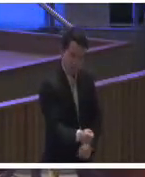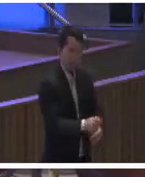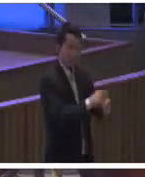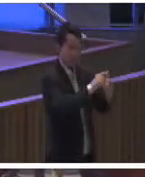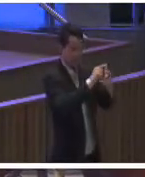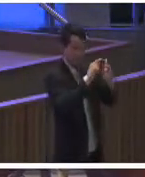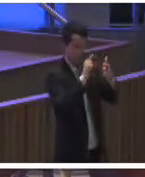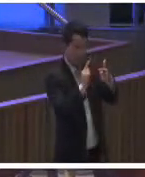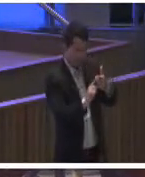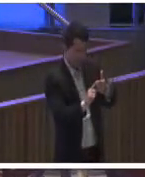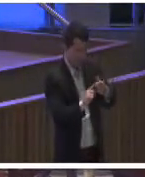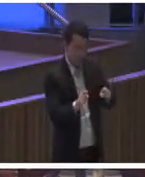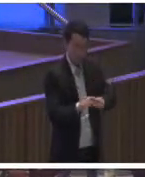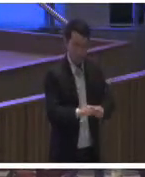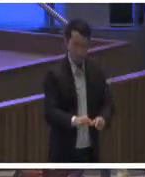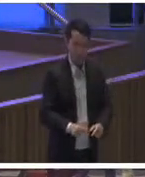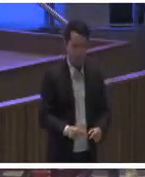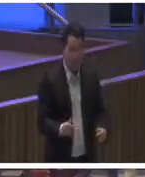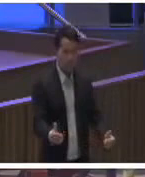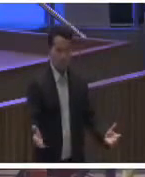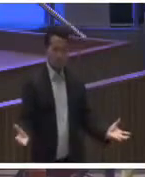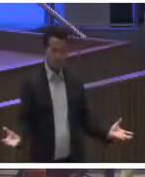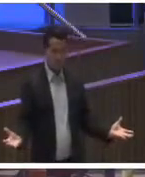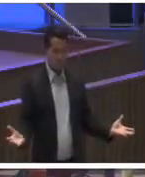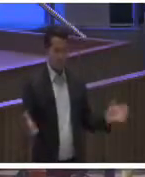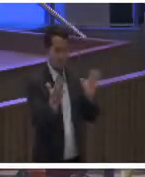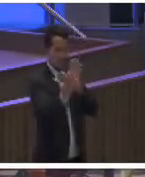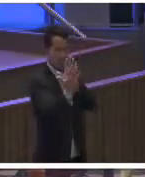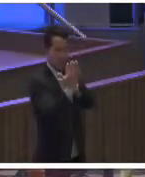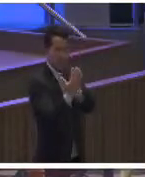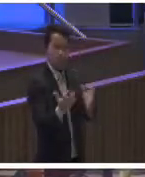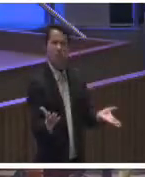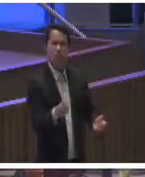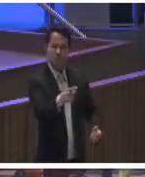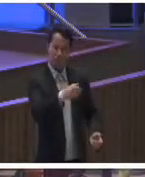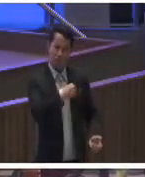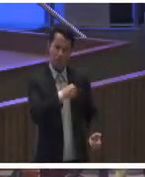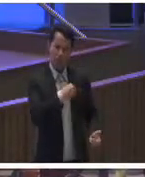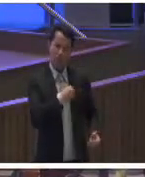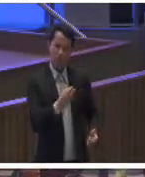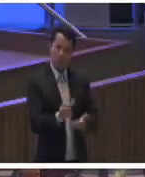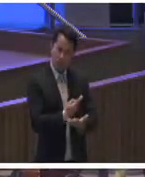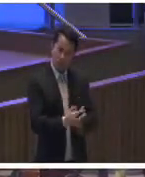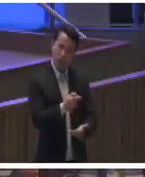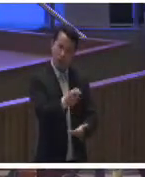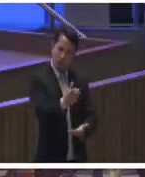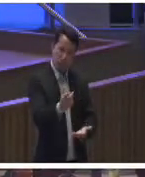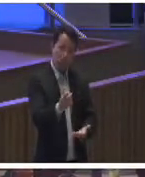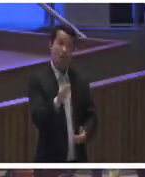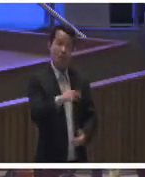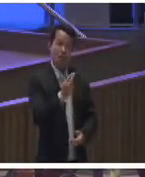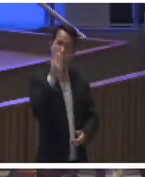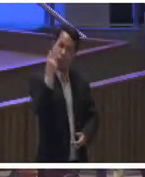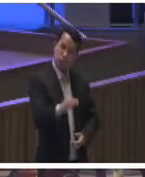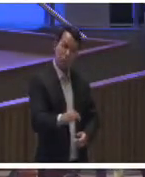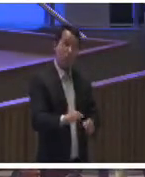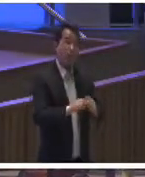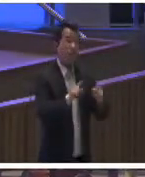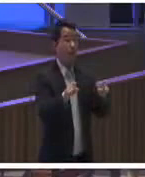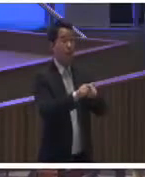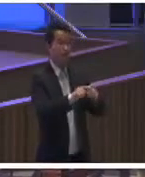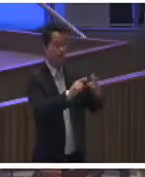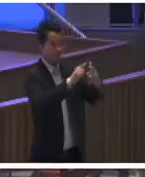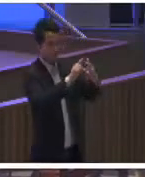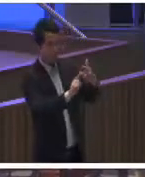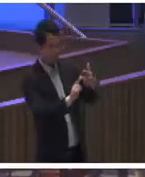é admoestativa, quando a gente confronta a pessoa com o seu pecado. E a gente tem uma disciplina que é cirúrgica, quando a gente